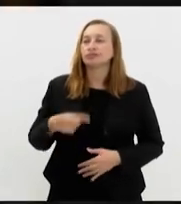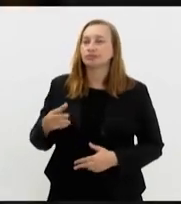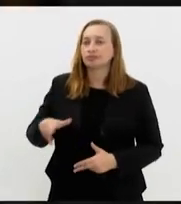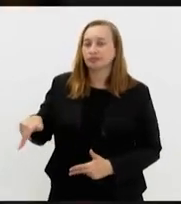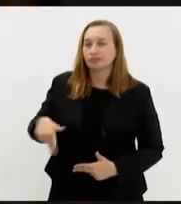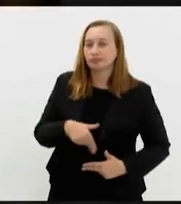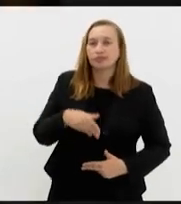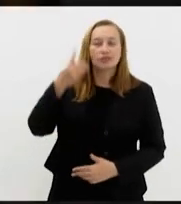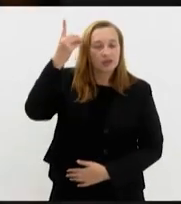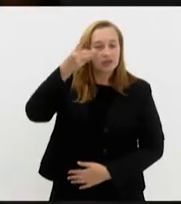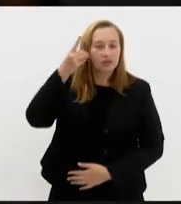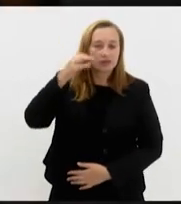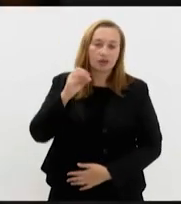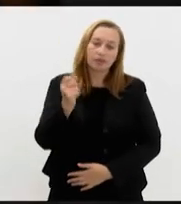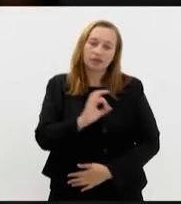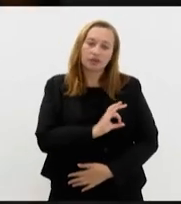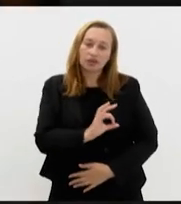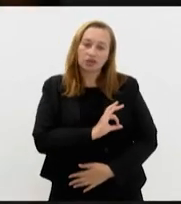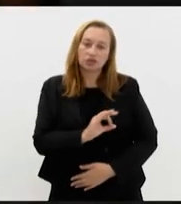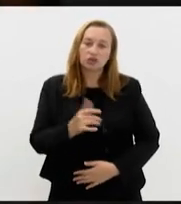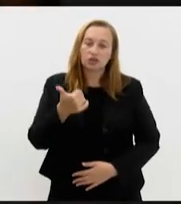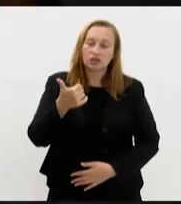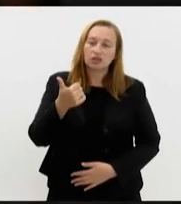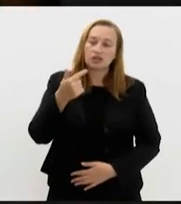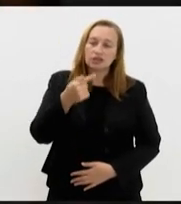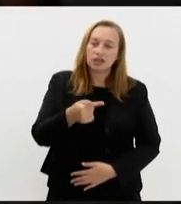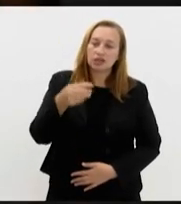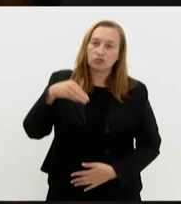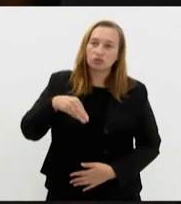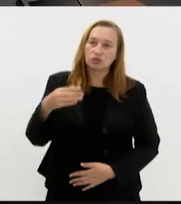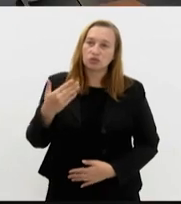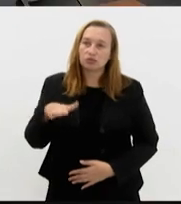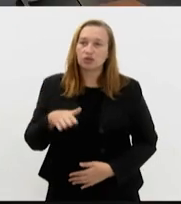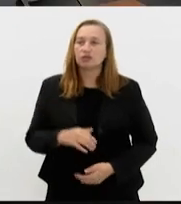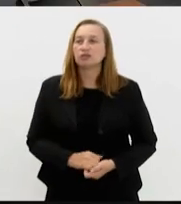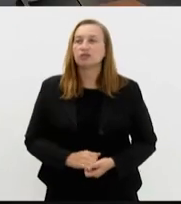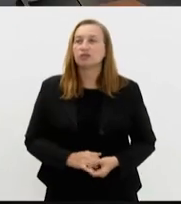inscrito, a nobre deputada Marta Rocha. Vossa Excelência dispõe de 7 minutos e meio.